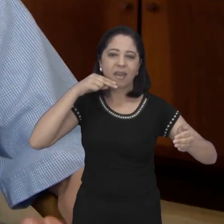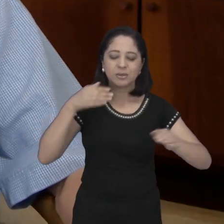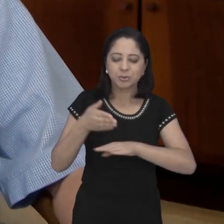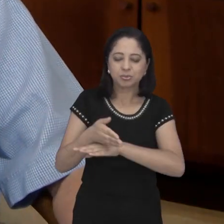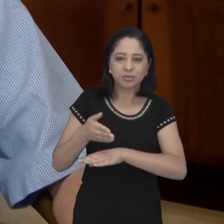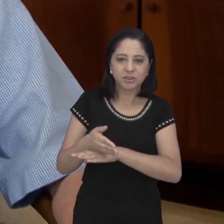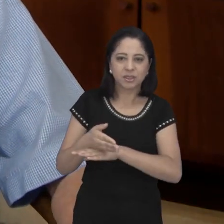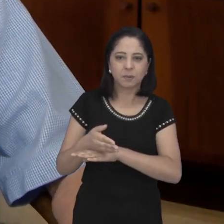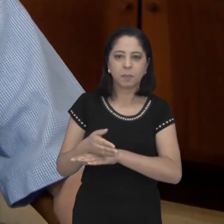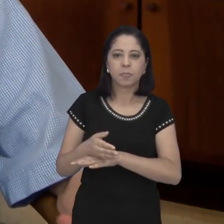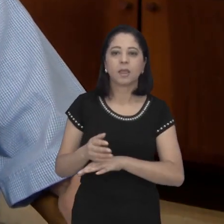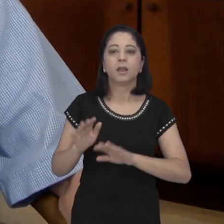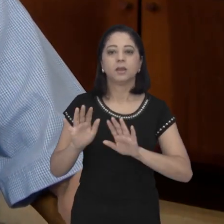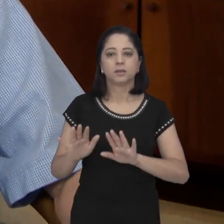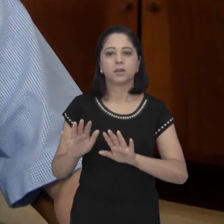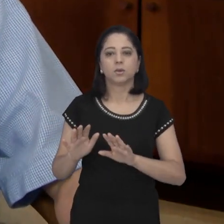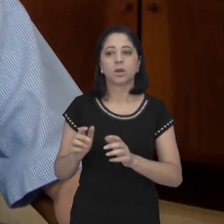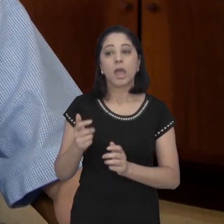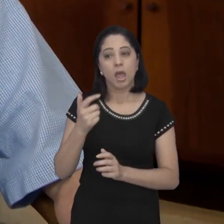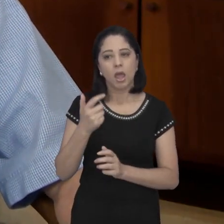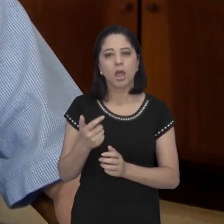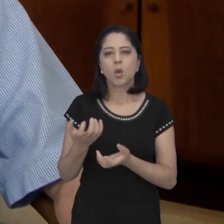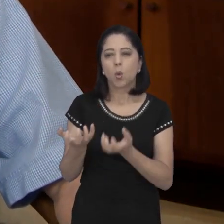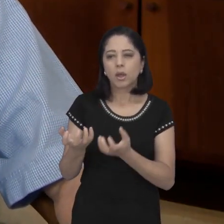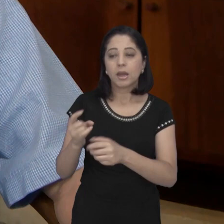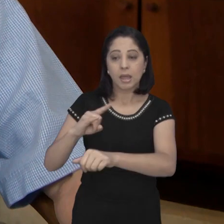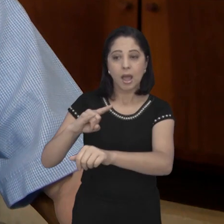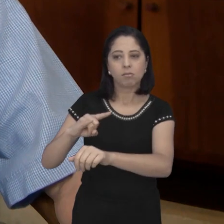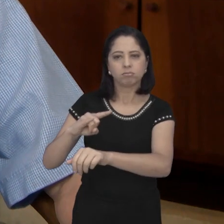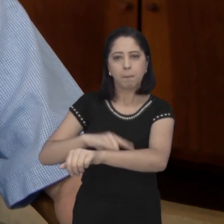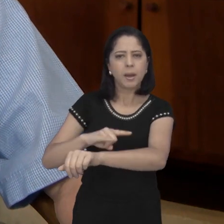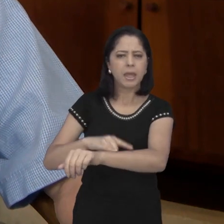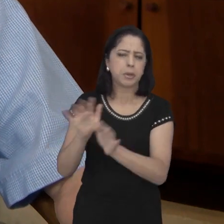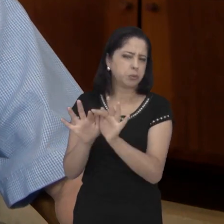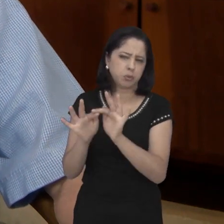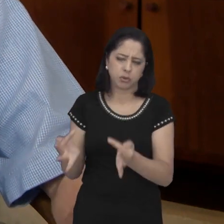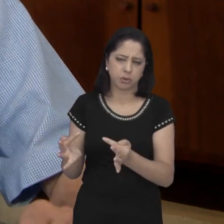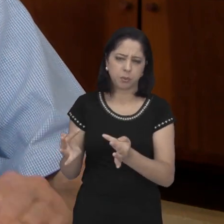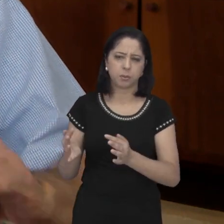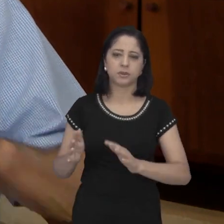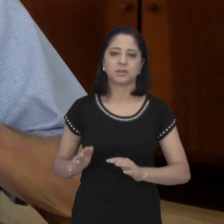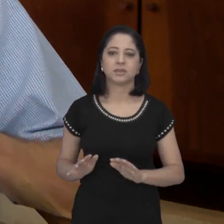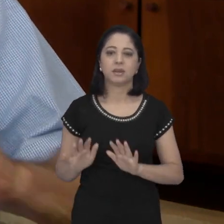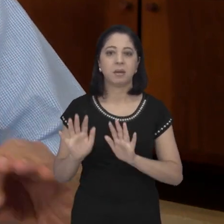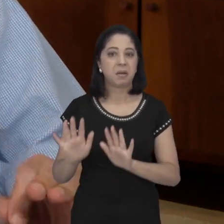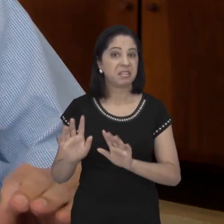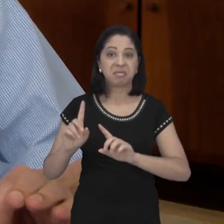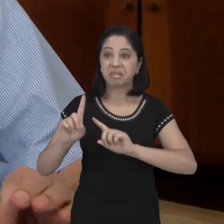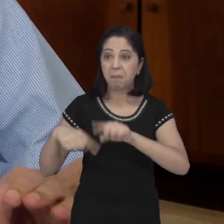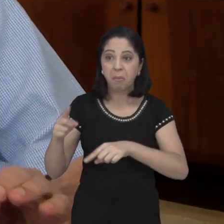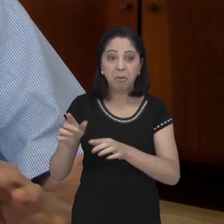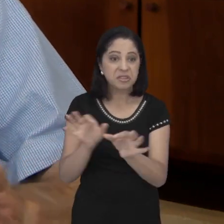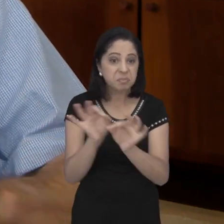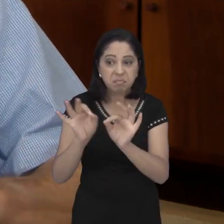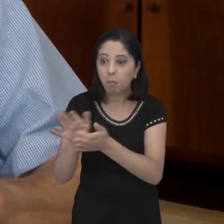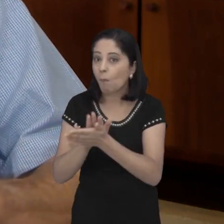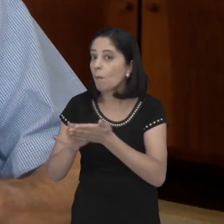Rui se destaca pelo desenho. O desenho moderno, né, com linhas